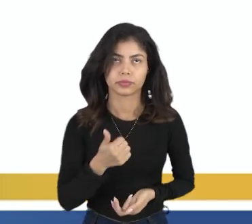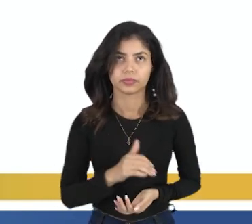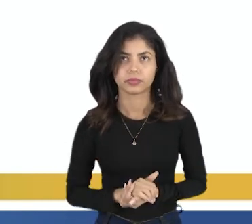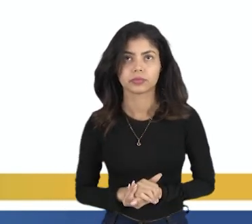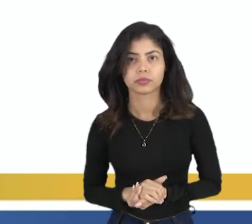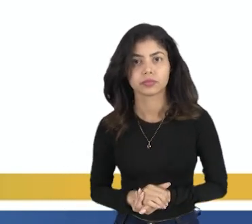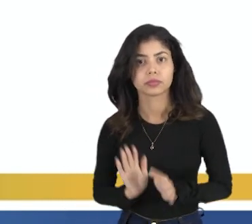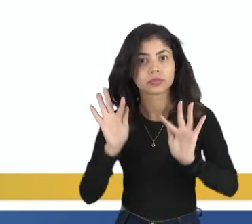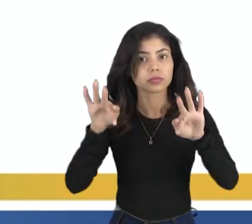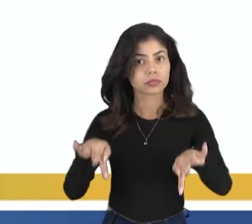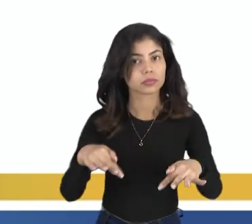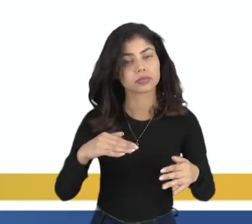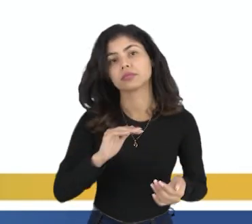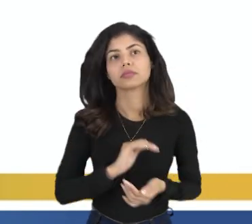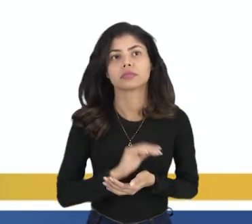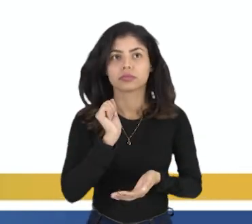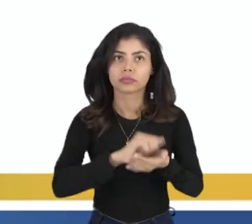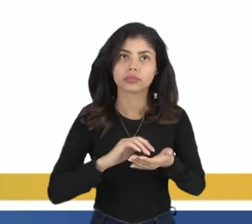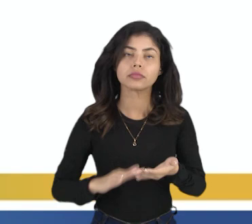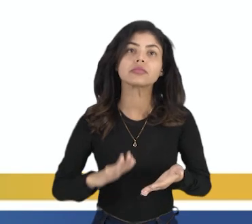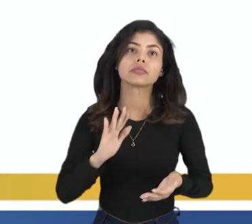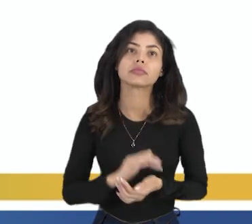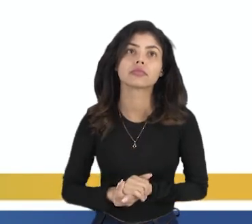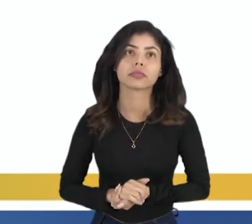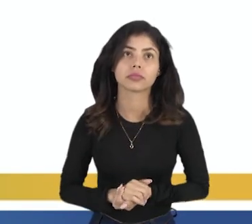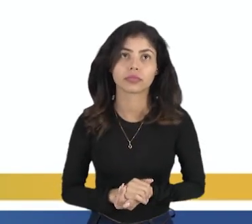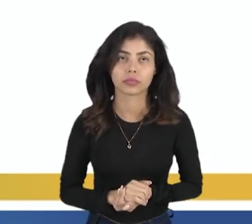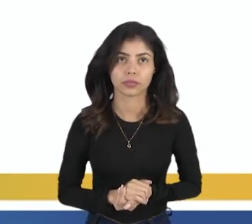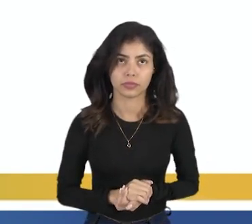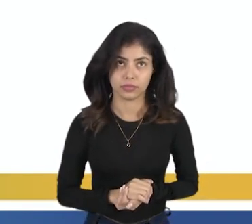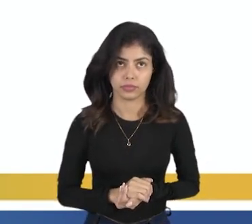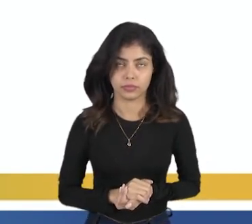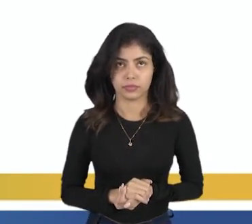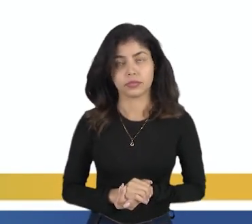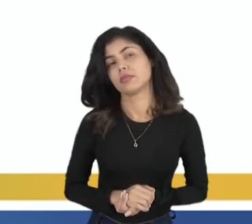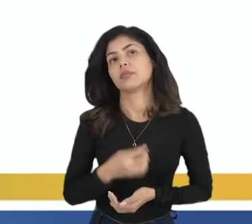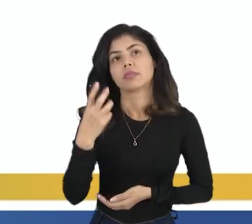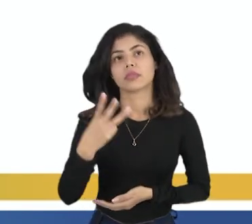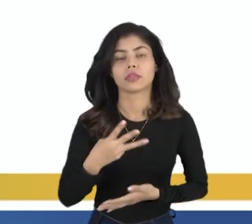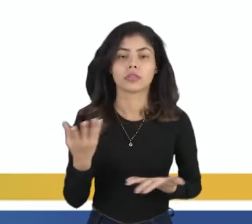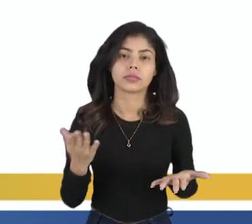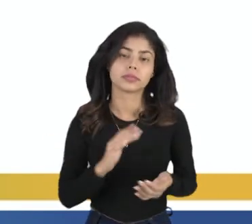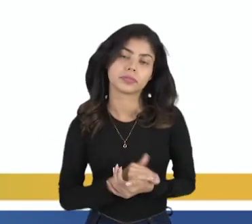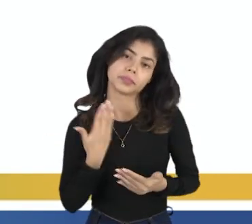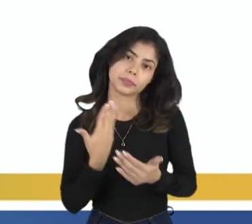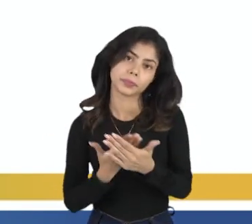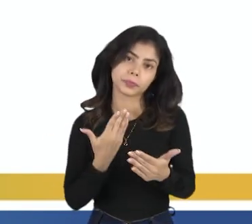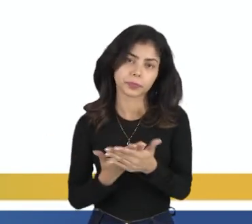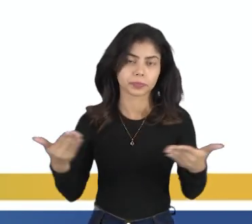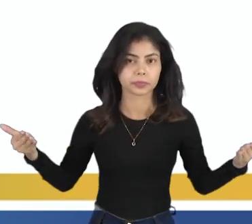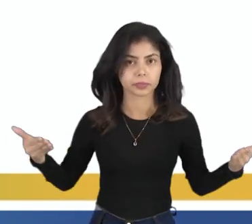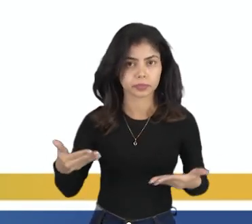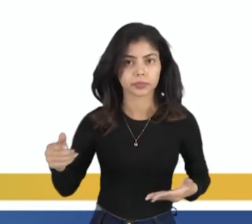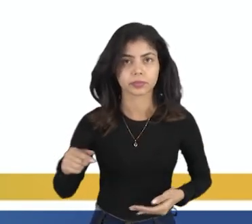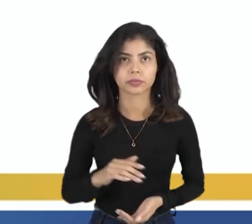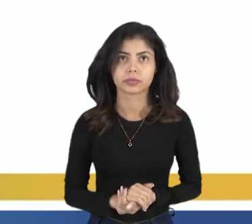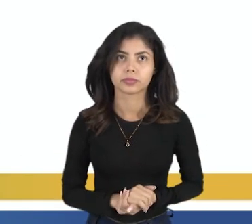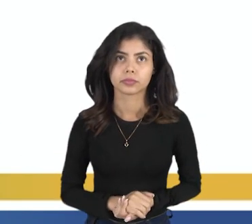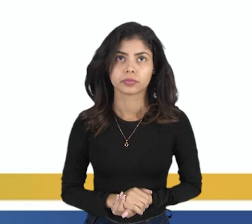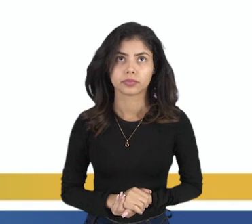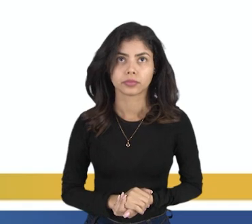então, finalizado o nosso exercício de número 3. Então, na nossa aula de hoje,